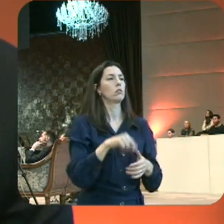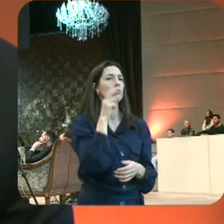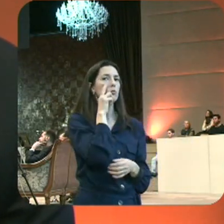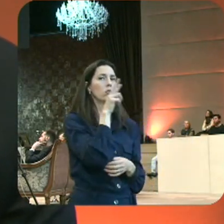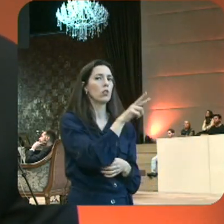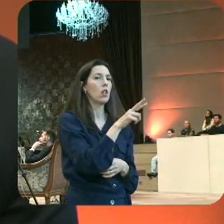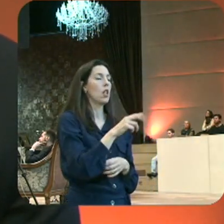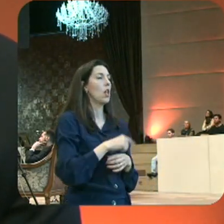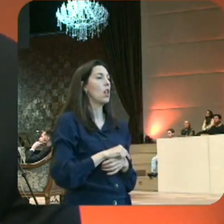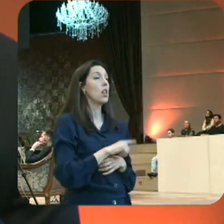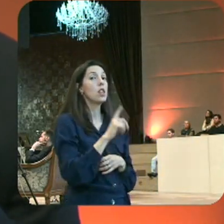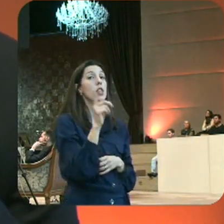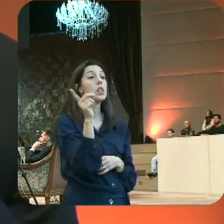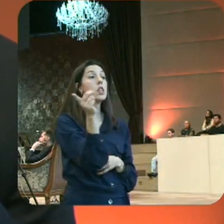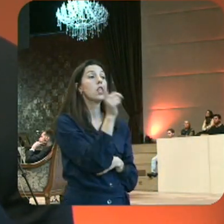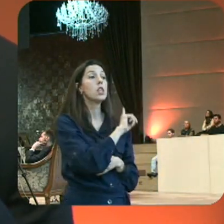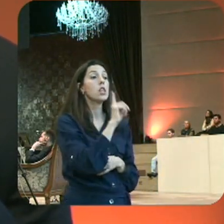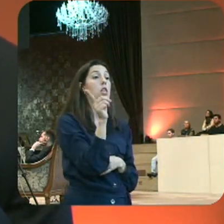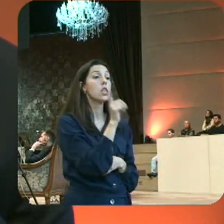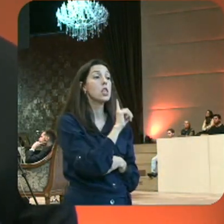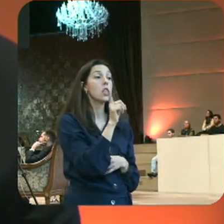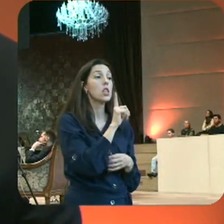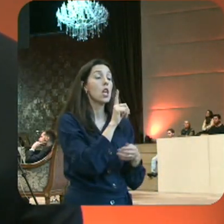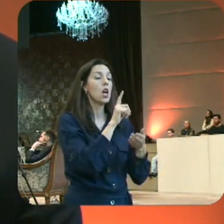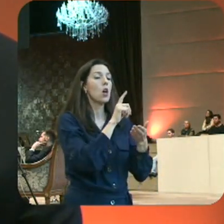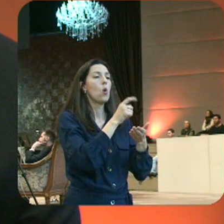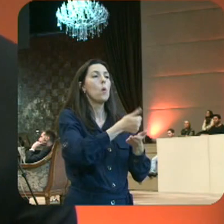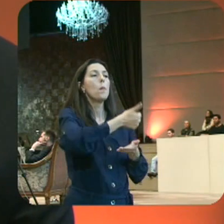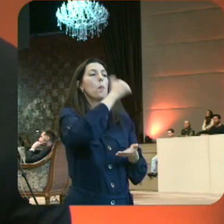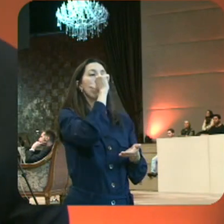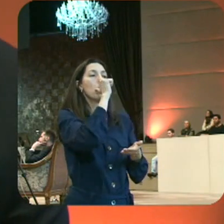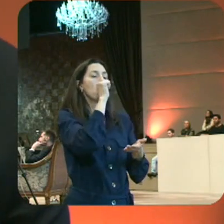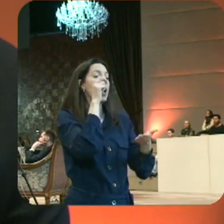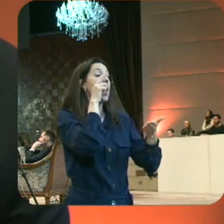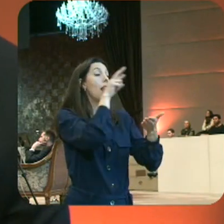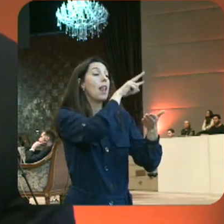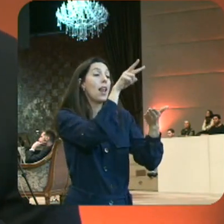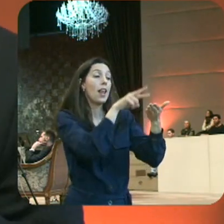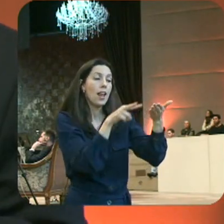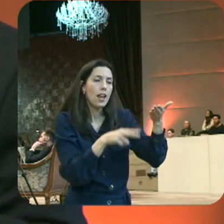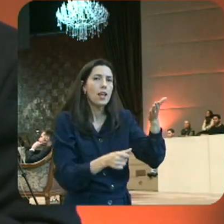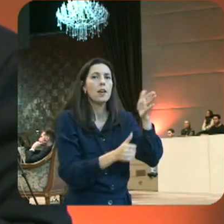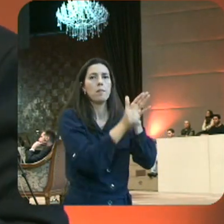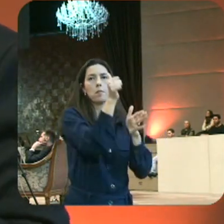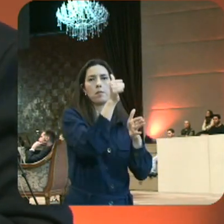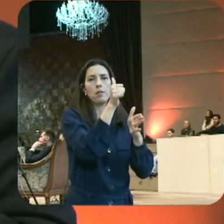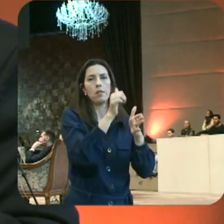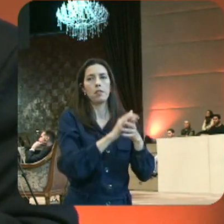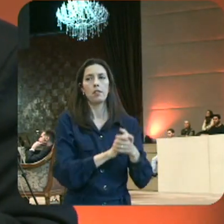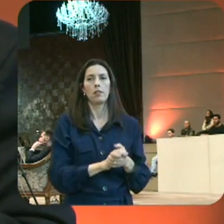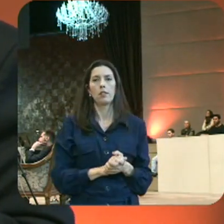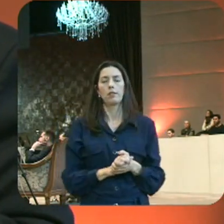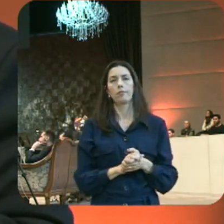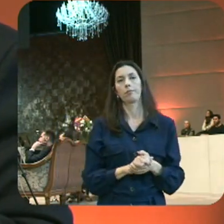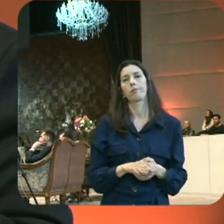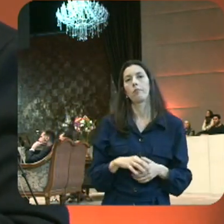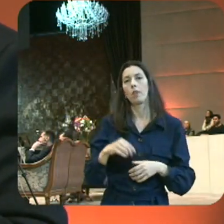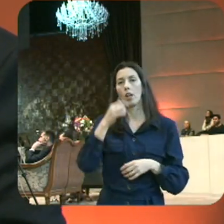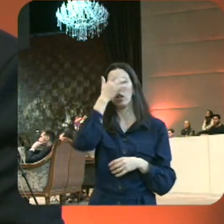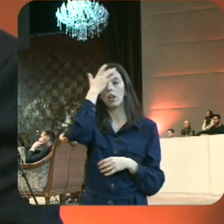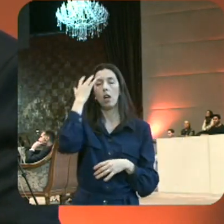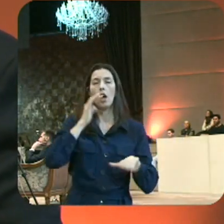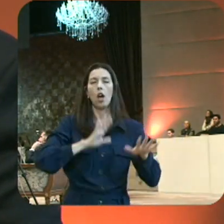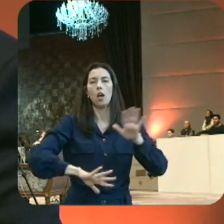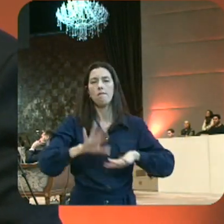beba, leia primeiro as instruções. E aí então